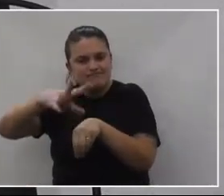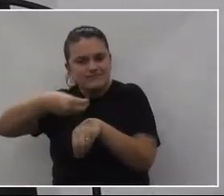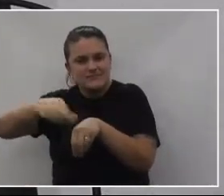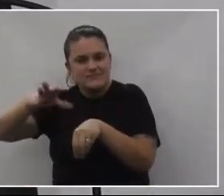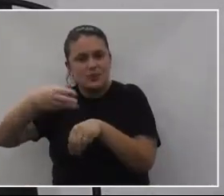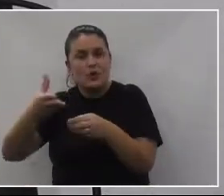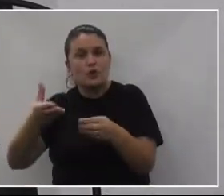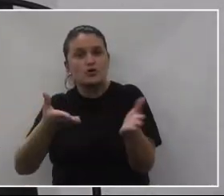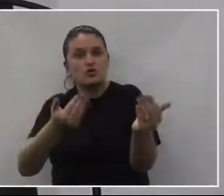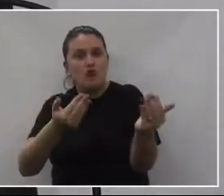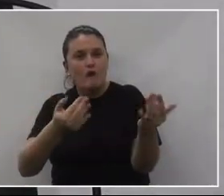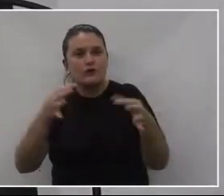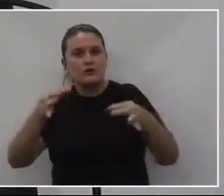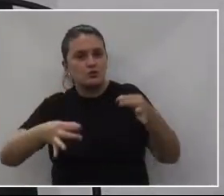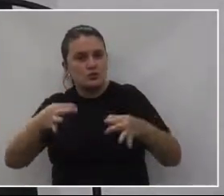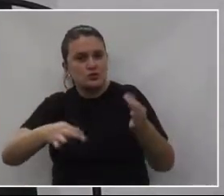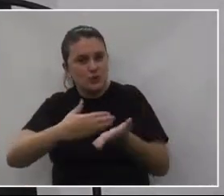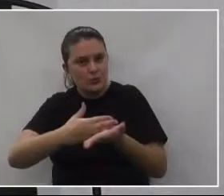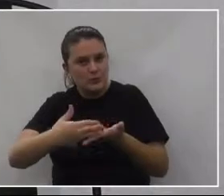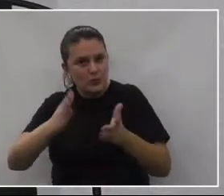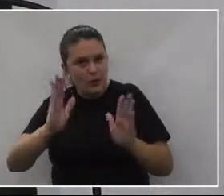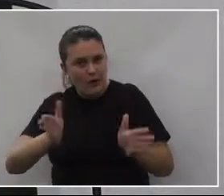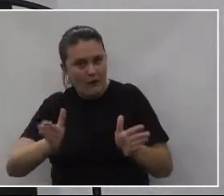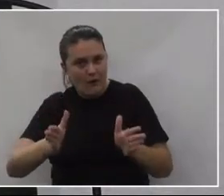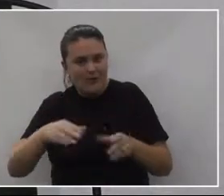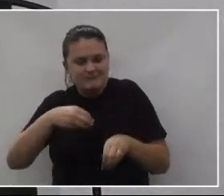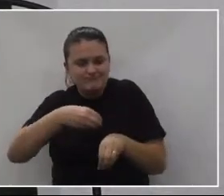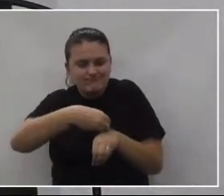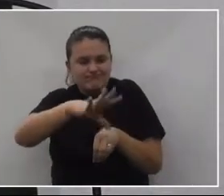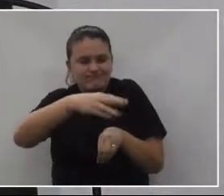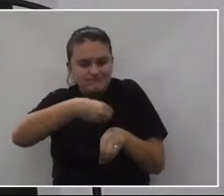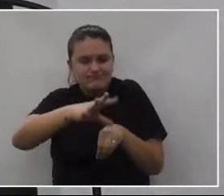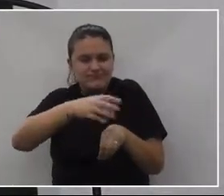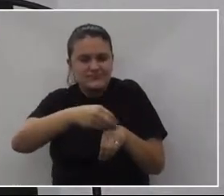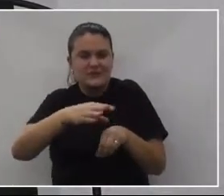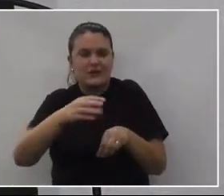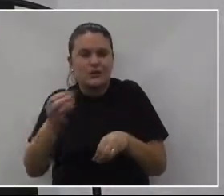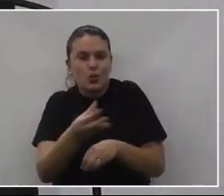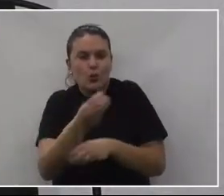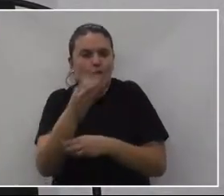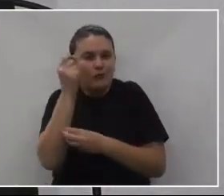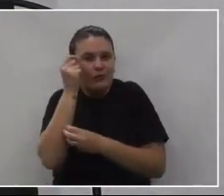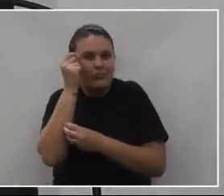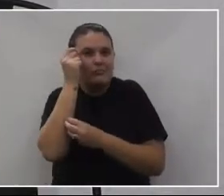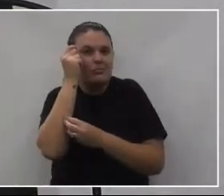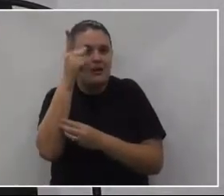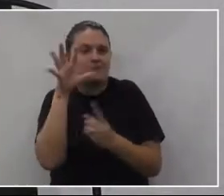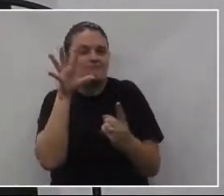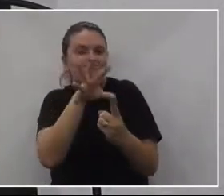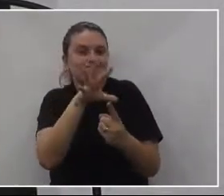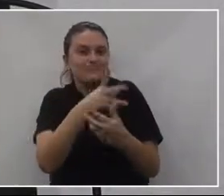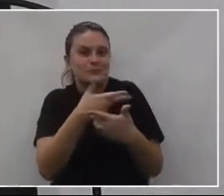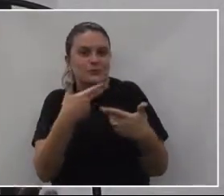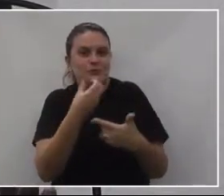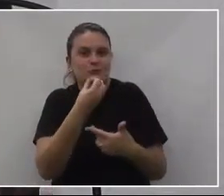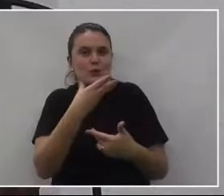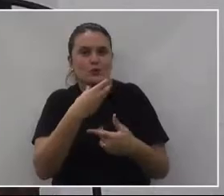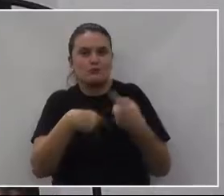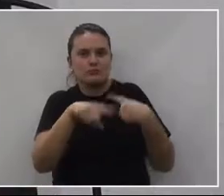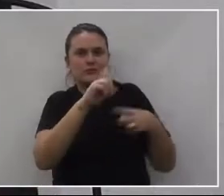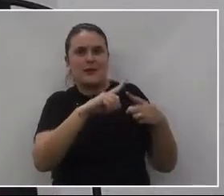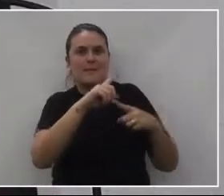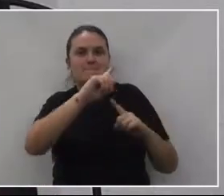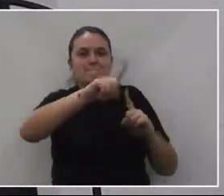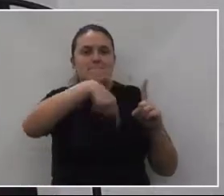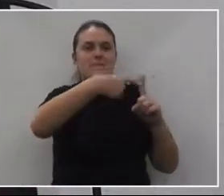também destaca, da necessidade de que se compreenda que esse algo a mais, muitas vezes, não é